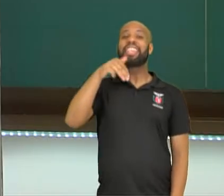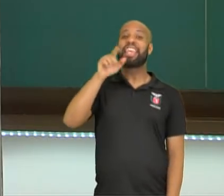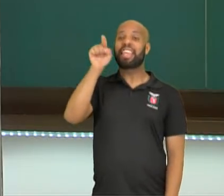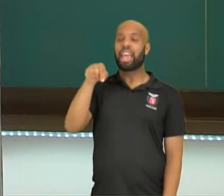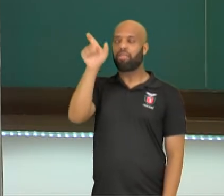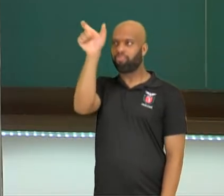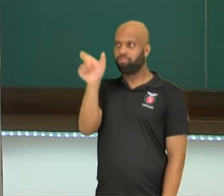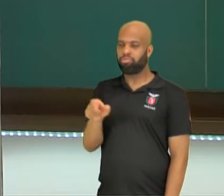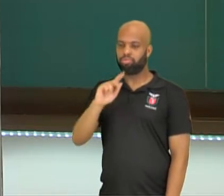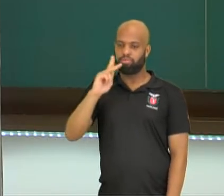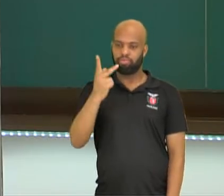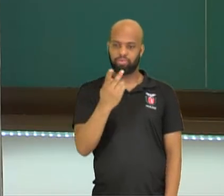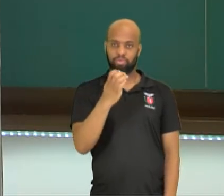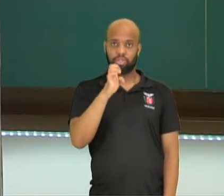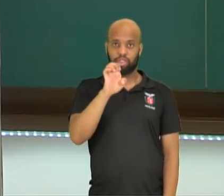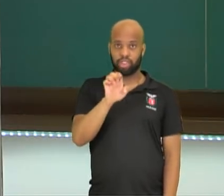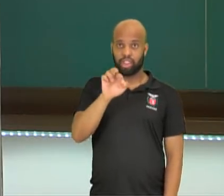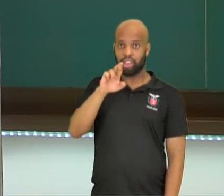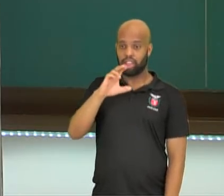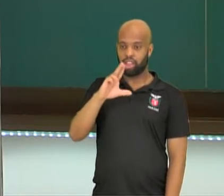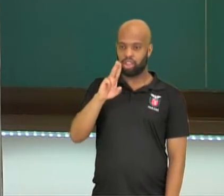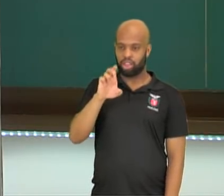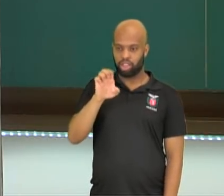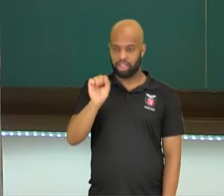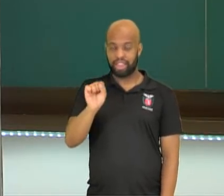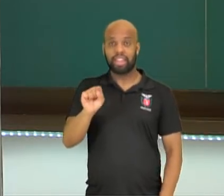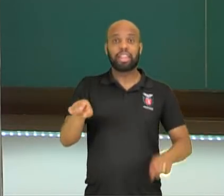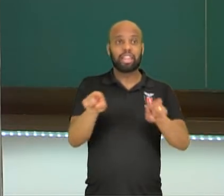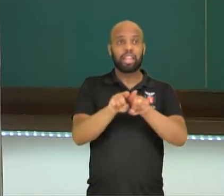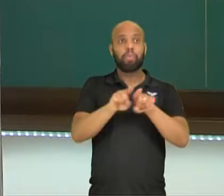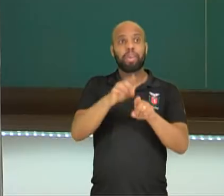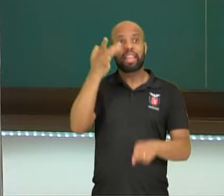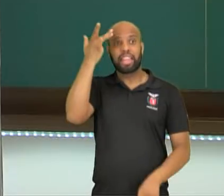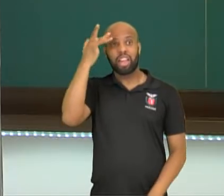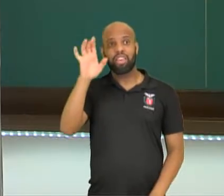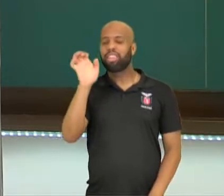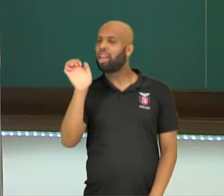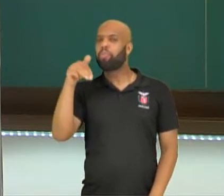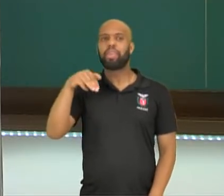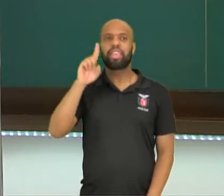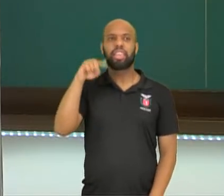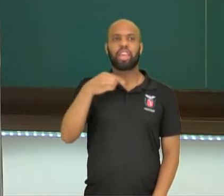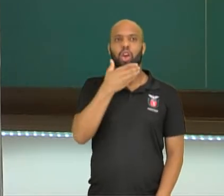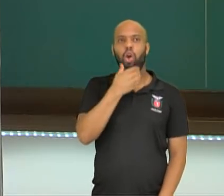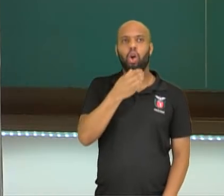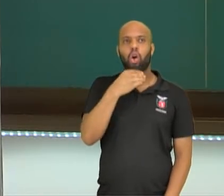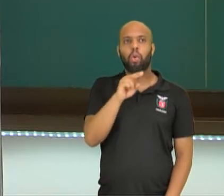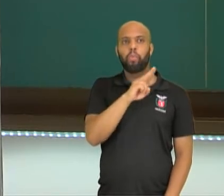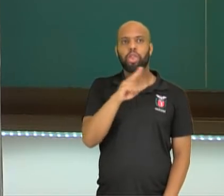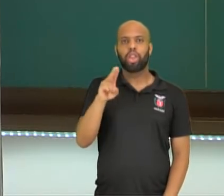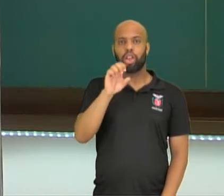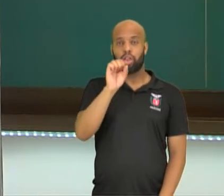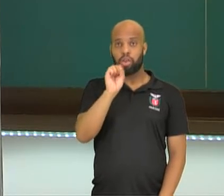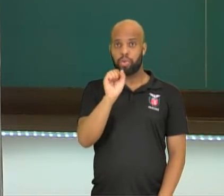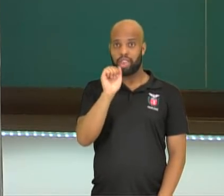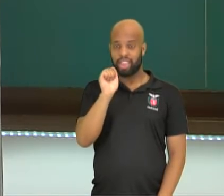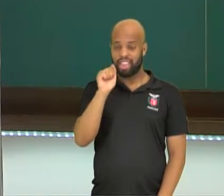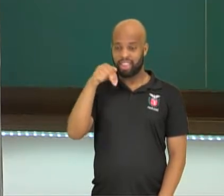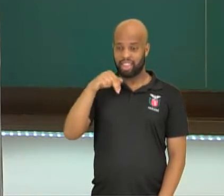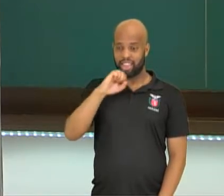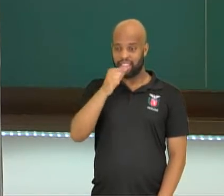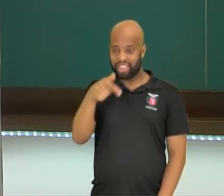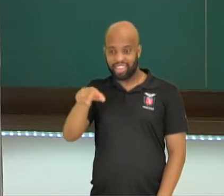foi Hércules, não souber quem foi Sansão, você não consegue achar essa